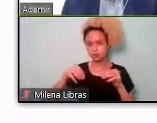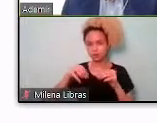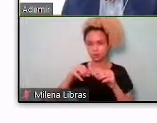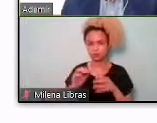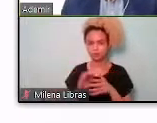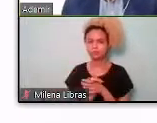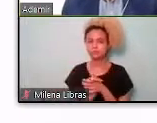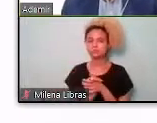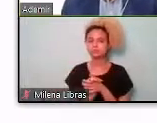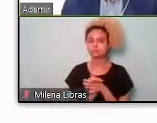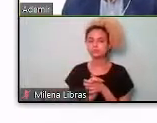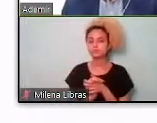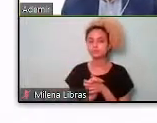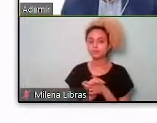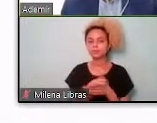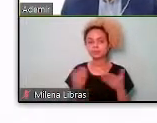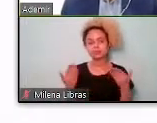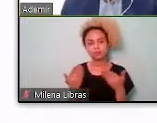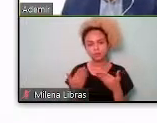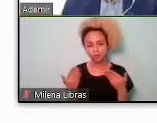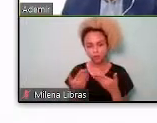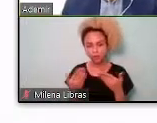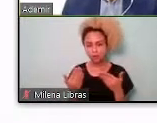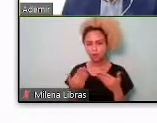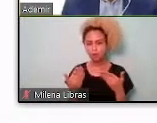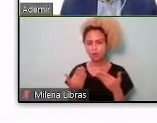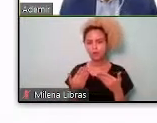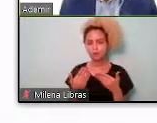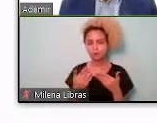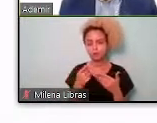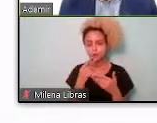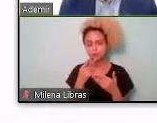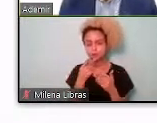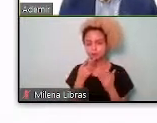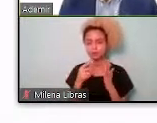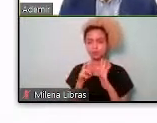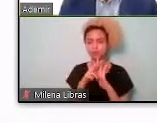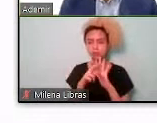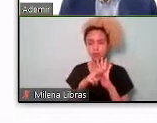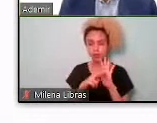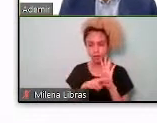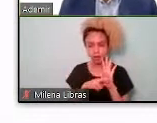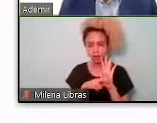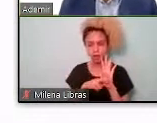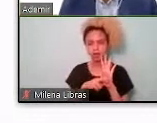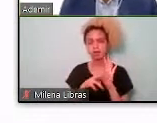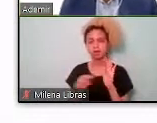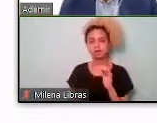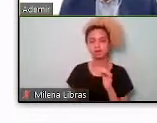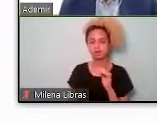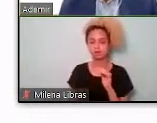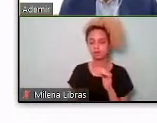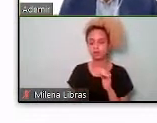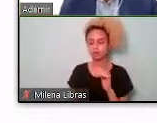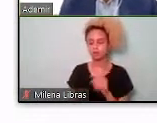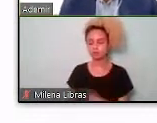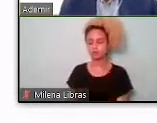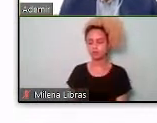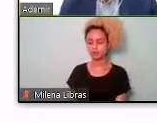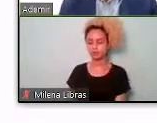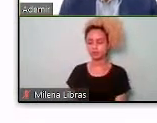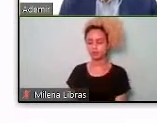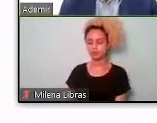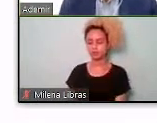Eu começo aqui a destacar uma importante norma aos nossos síndicos, gestores,